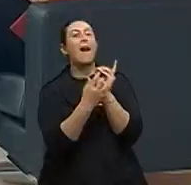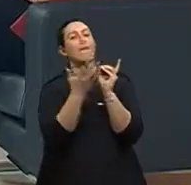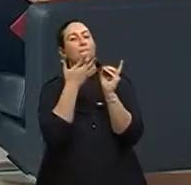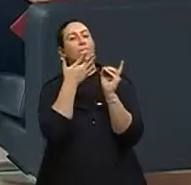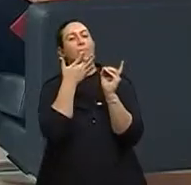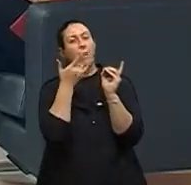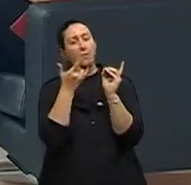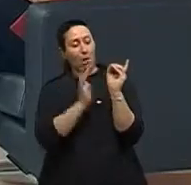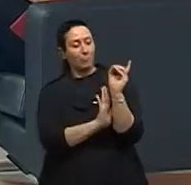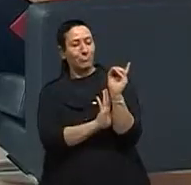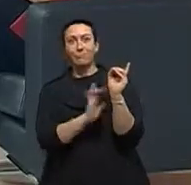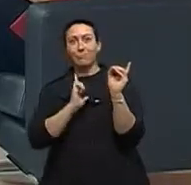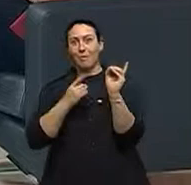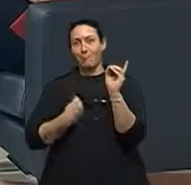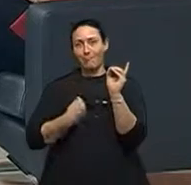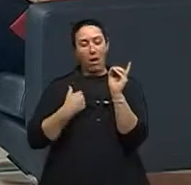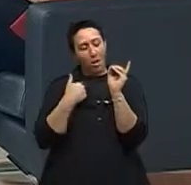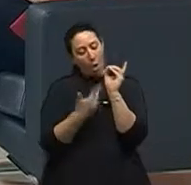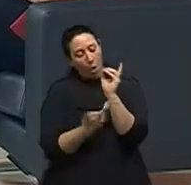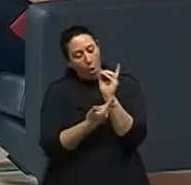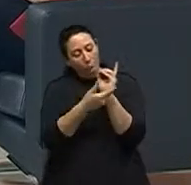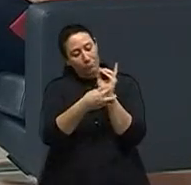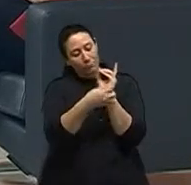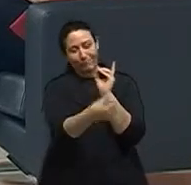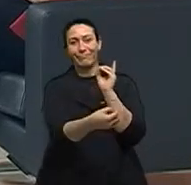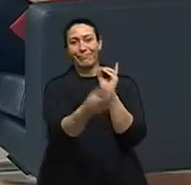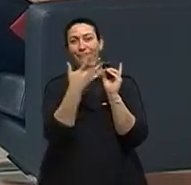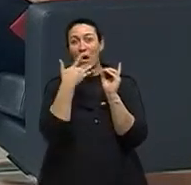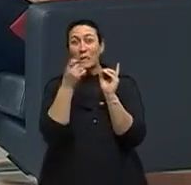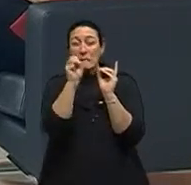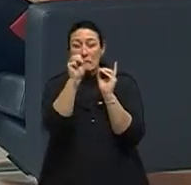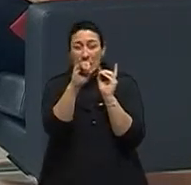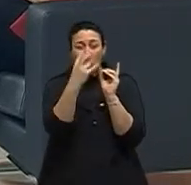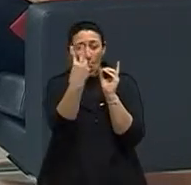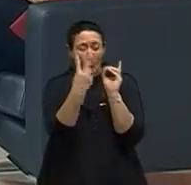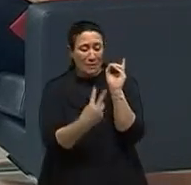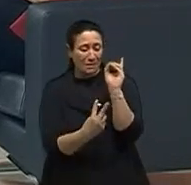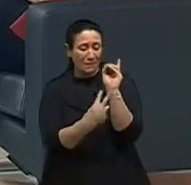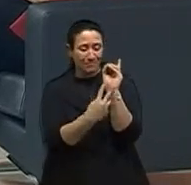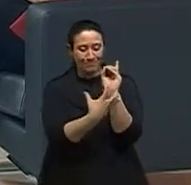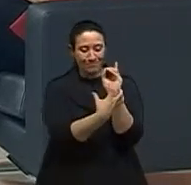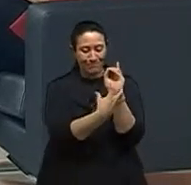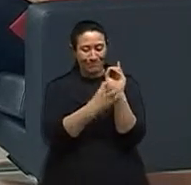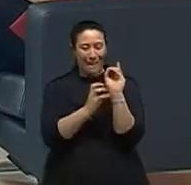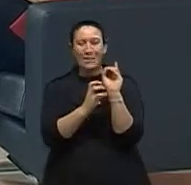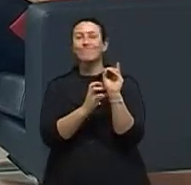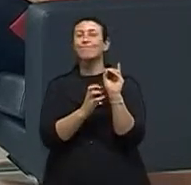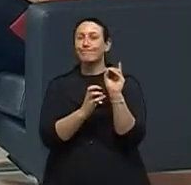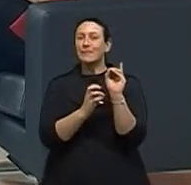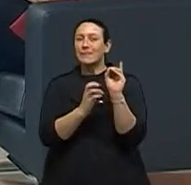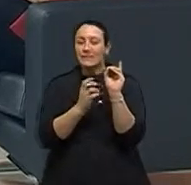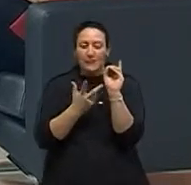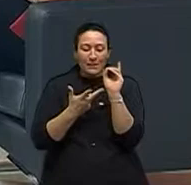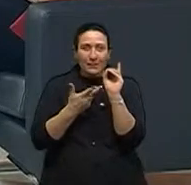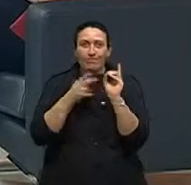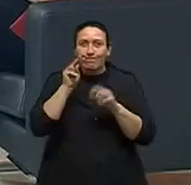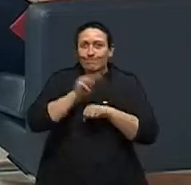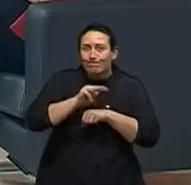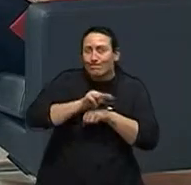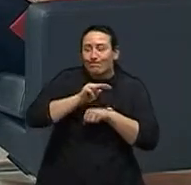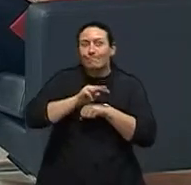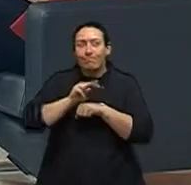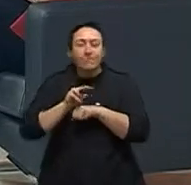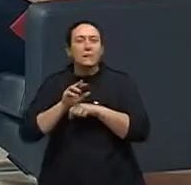um lado tá E aí eu consigo melhorar a ereção desse paciente no pós-operatório mas